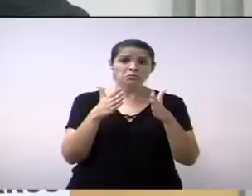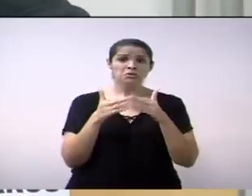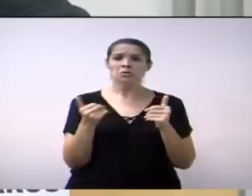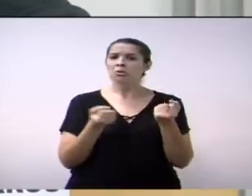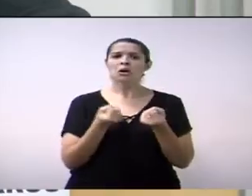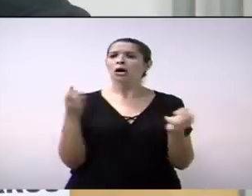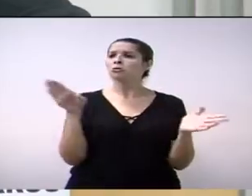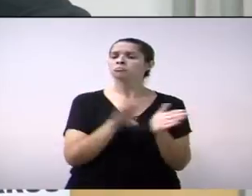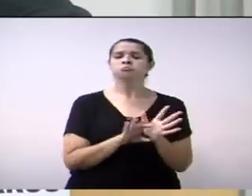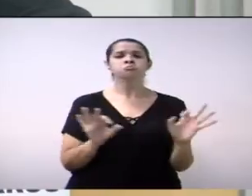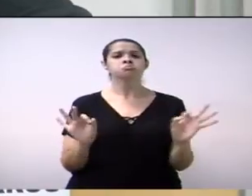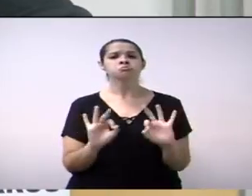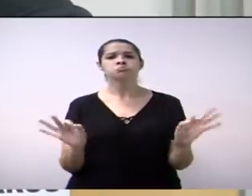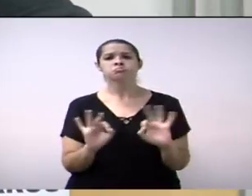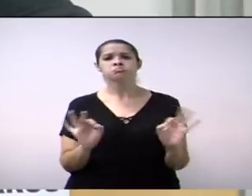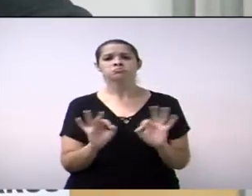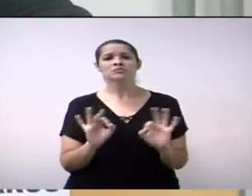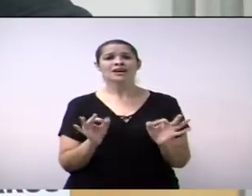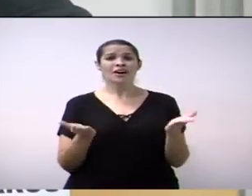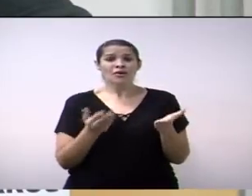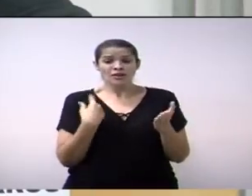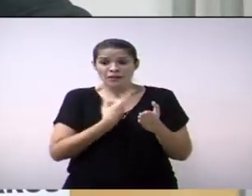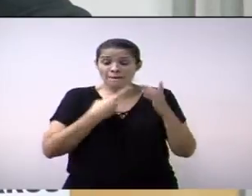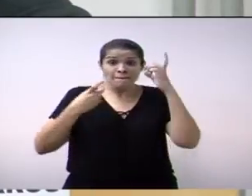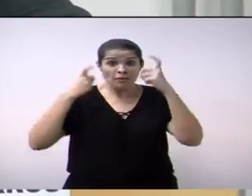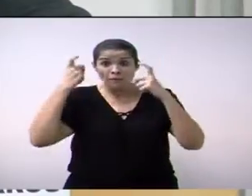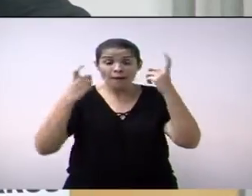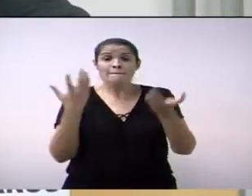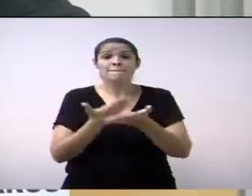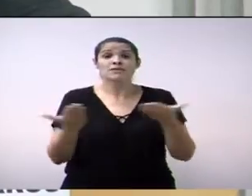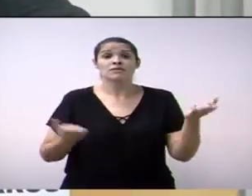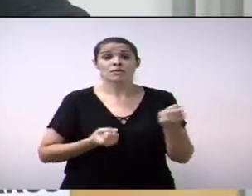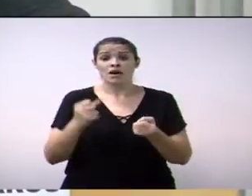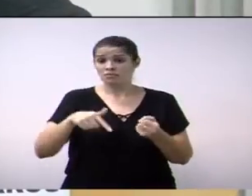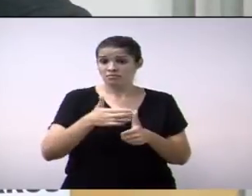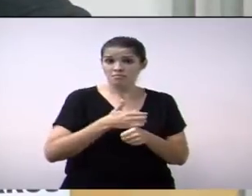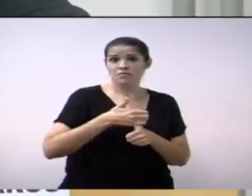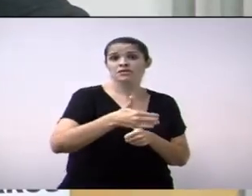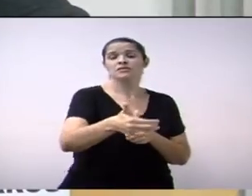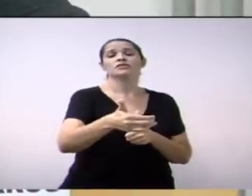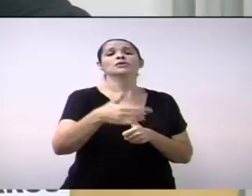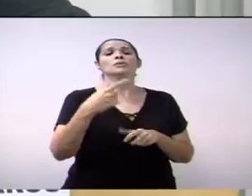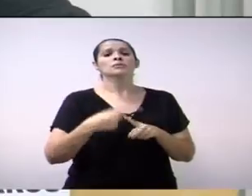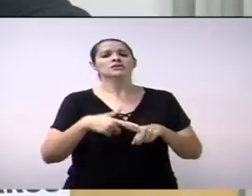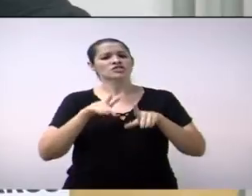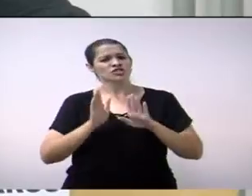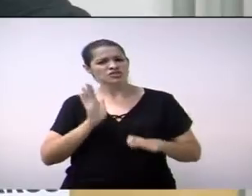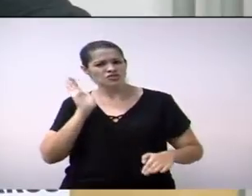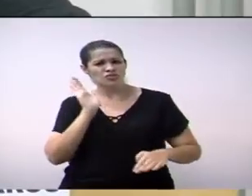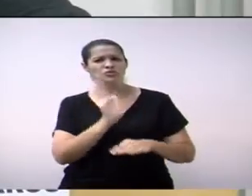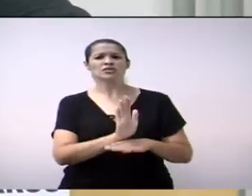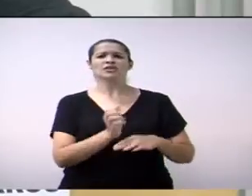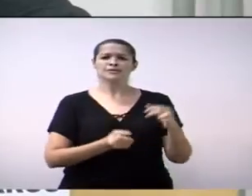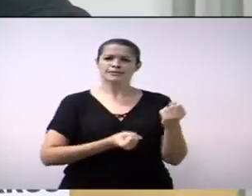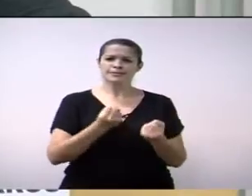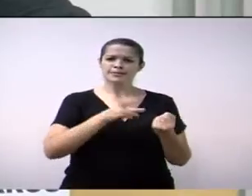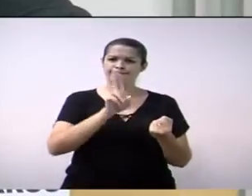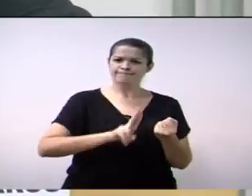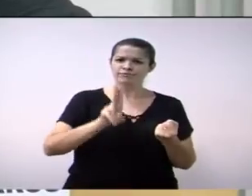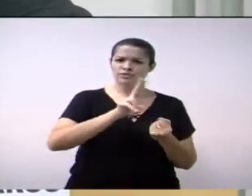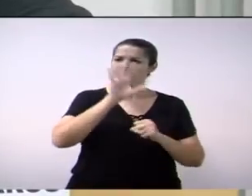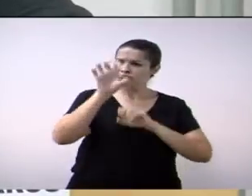outros itens já chegaram, o conselho tem usado, tem ajudado na atividade do dia a